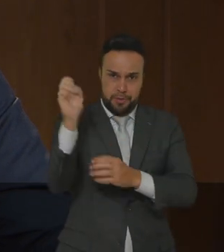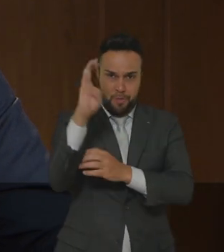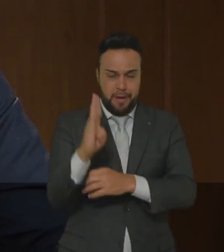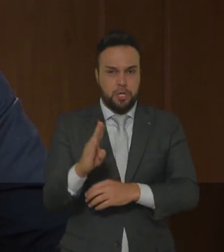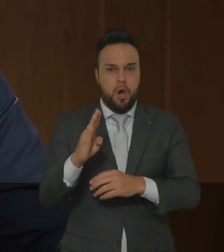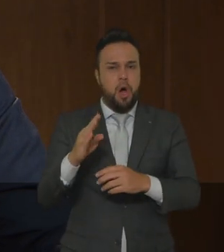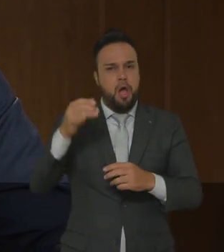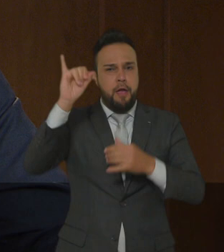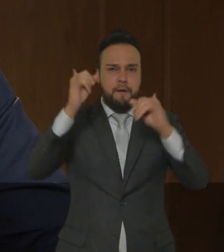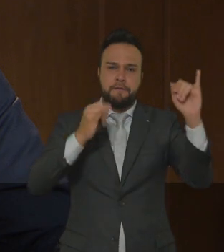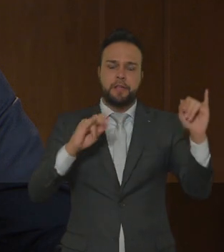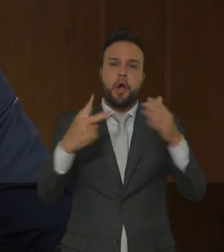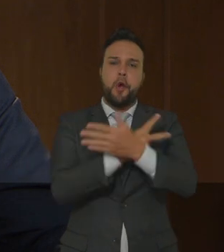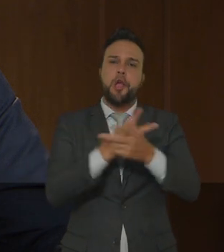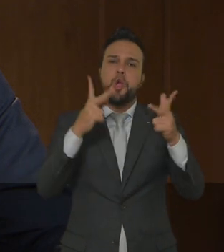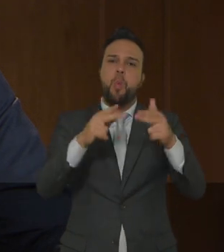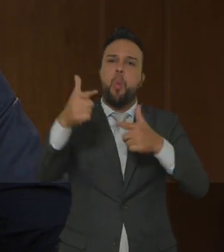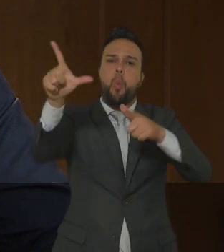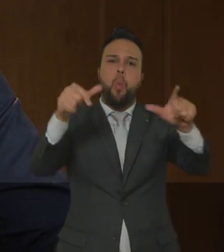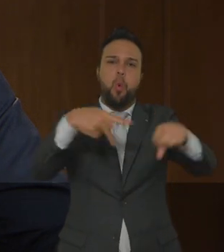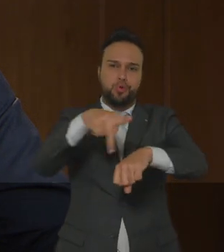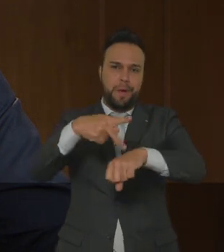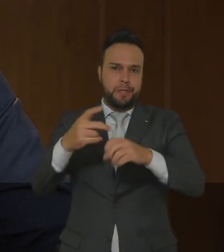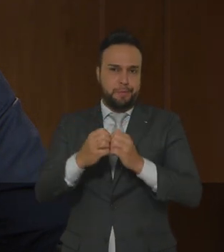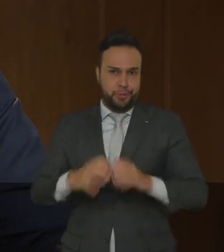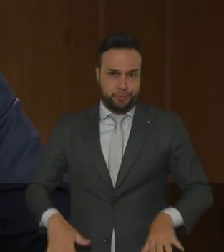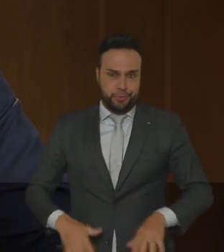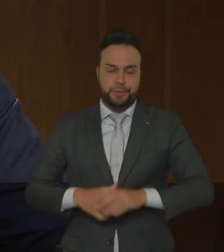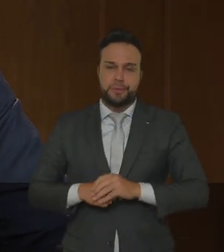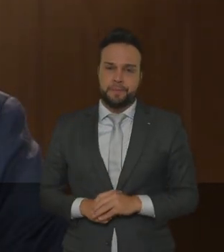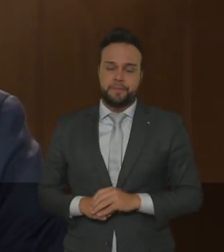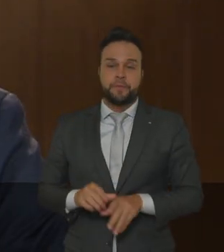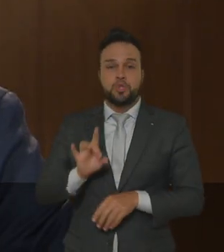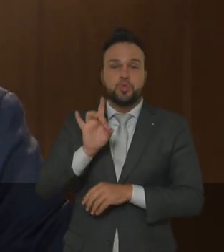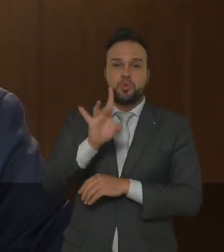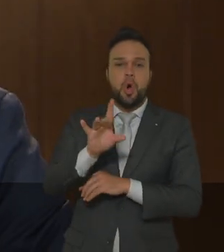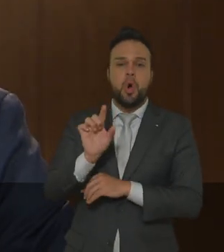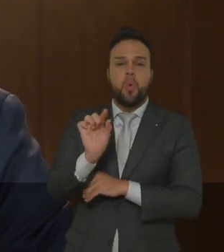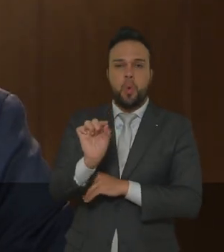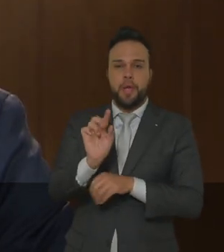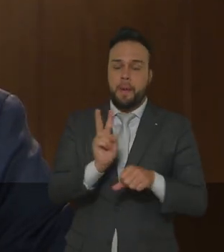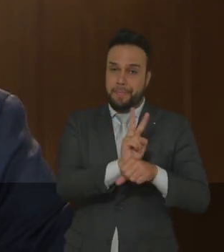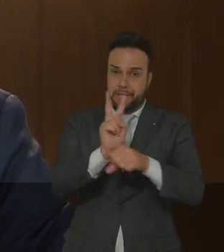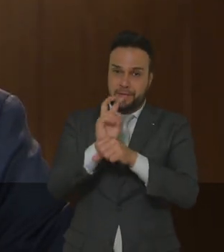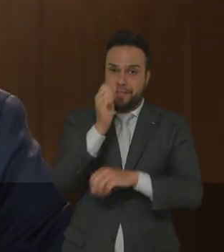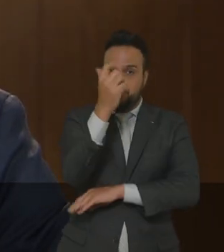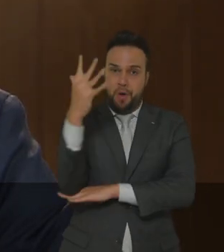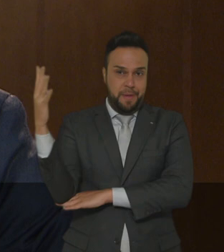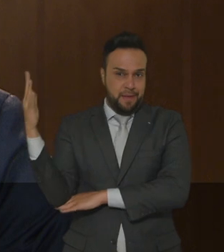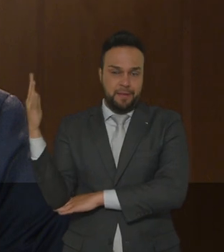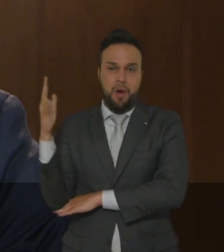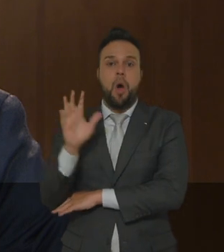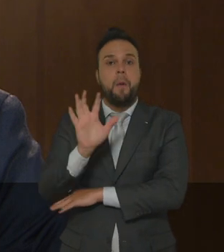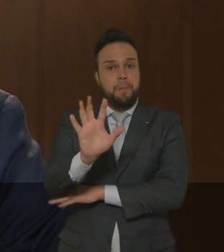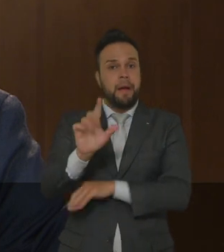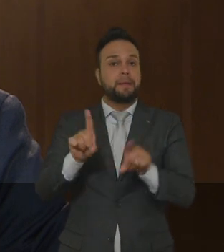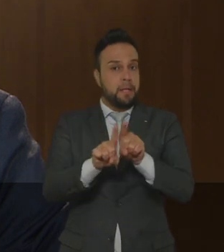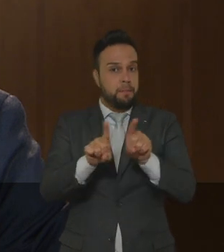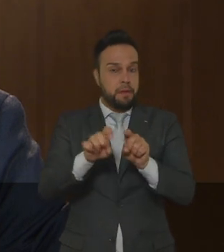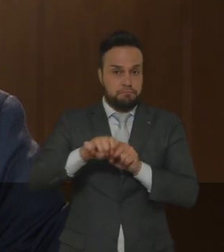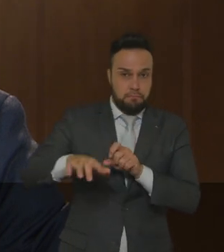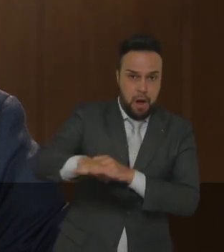a maior corrida contra o Brasil não venha atingir outros países não é só na preservação ambiental